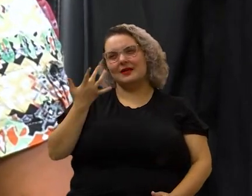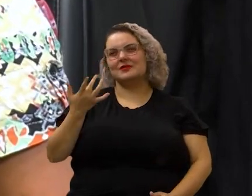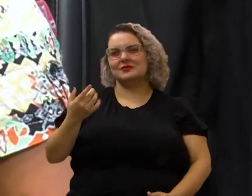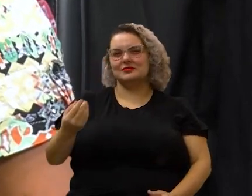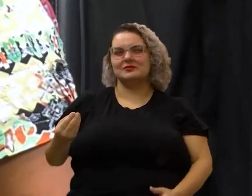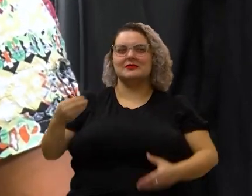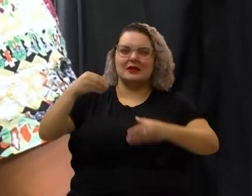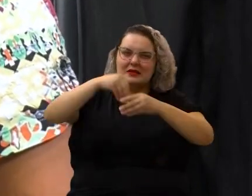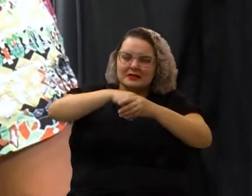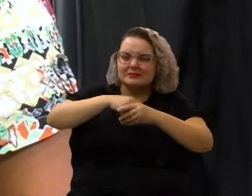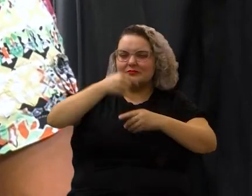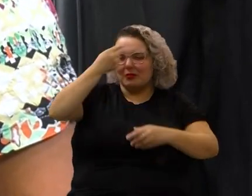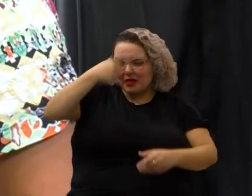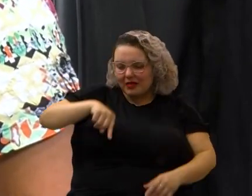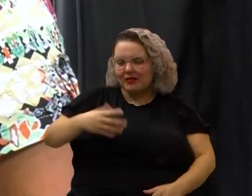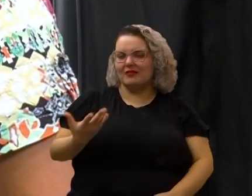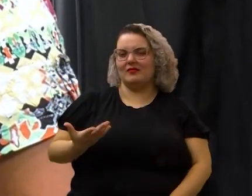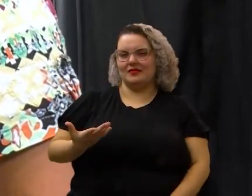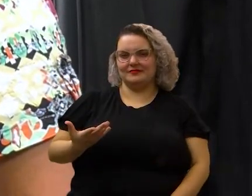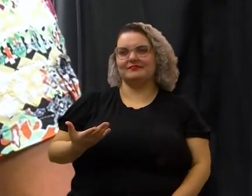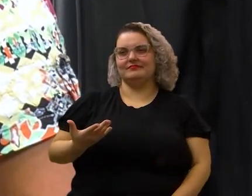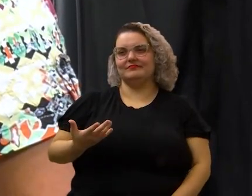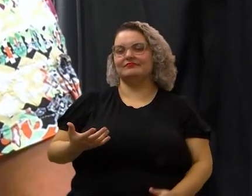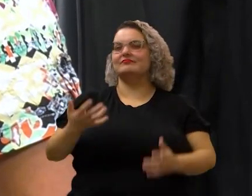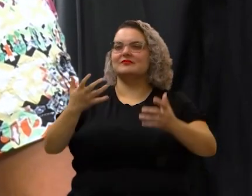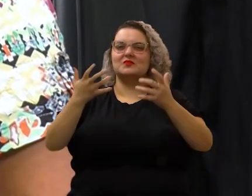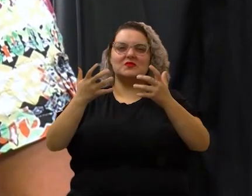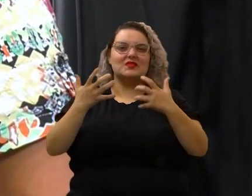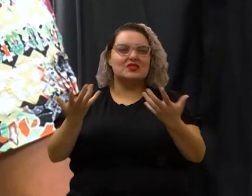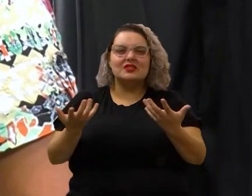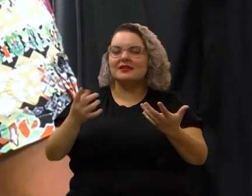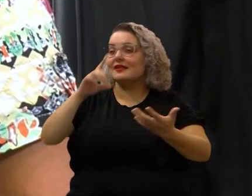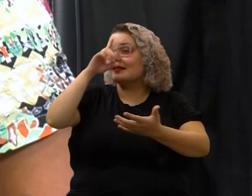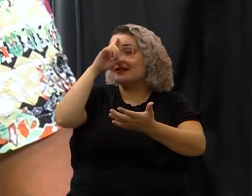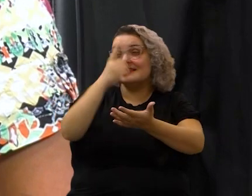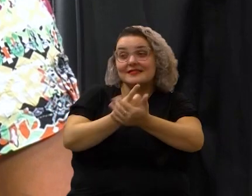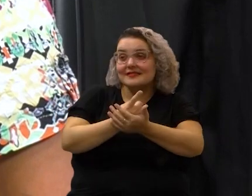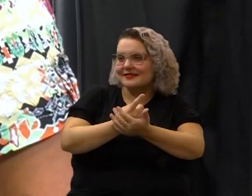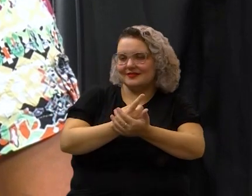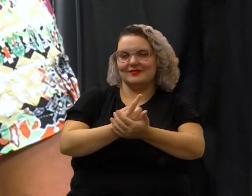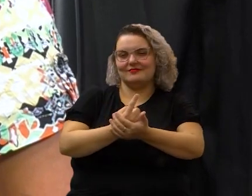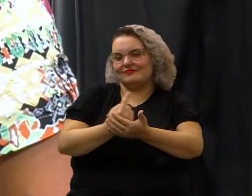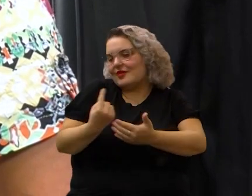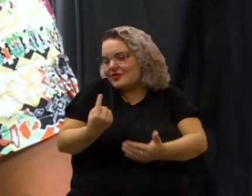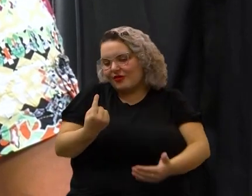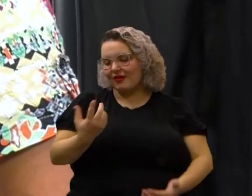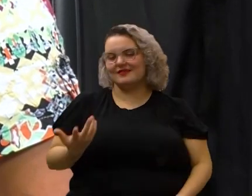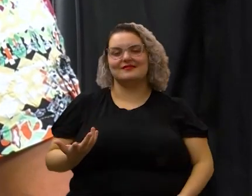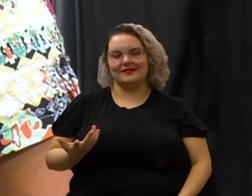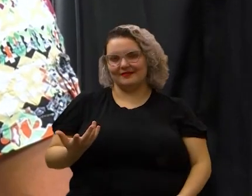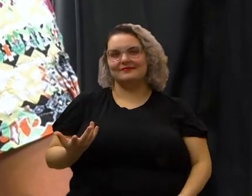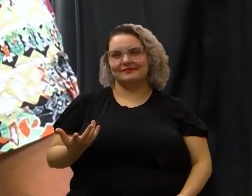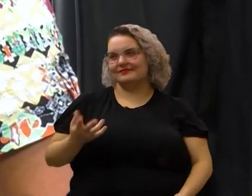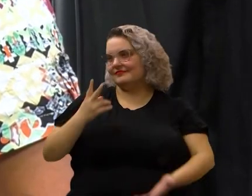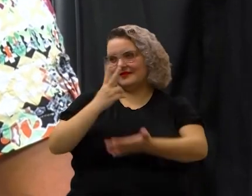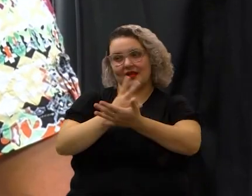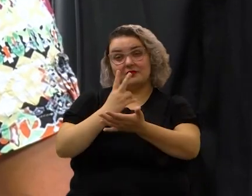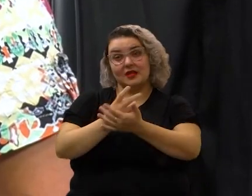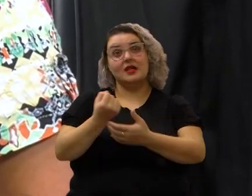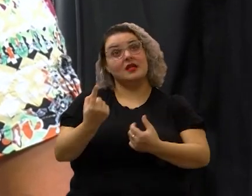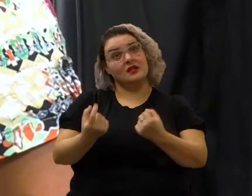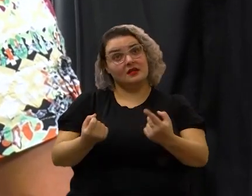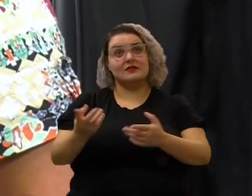né, da personalidade de querer decidir as coisas por mim mesma. É sempre assim. Sim. Isso